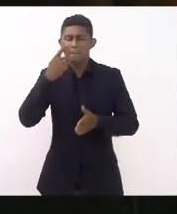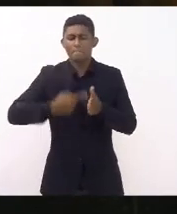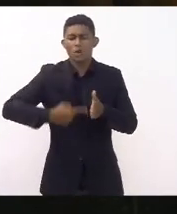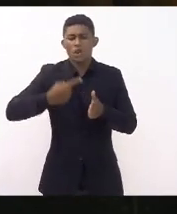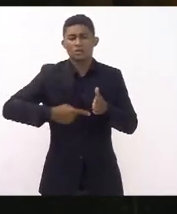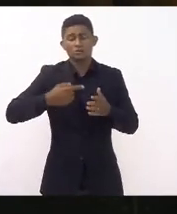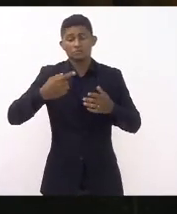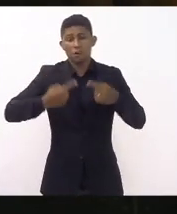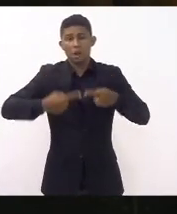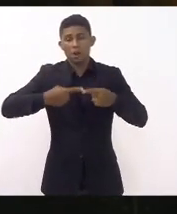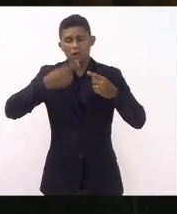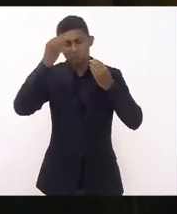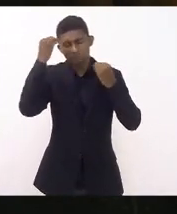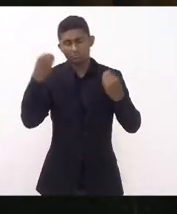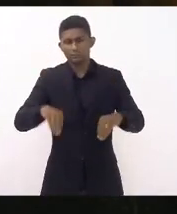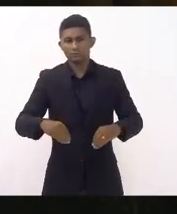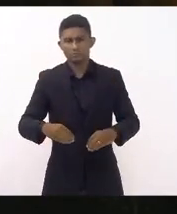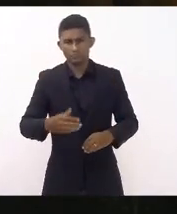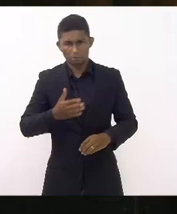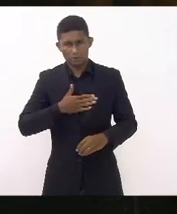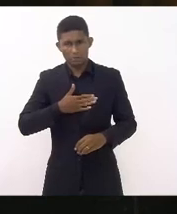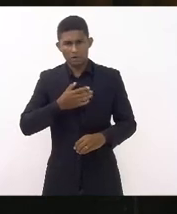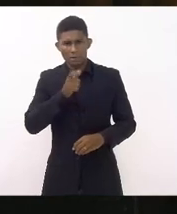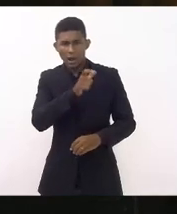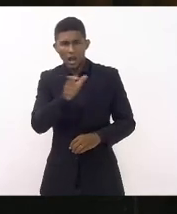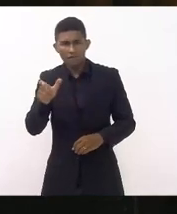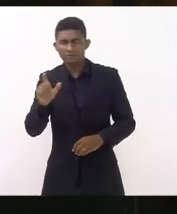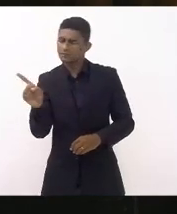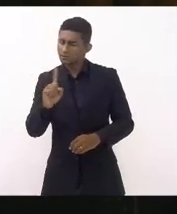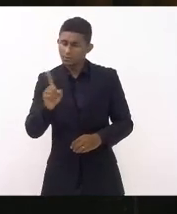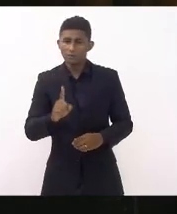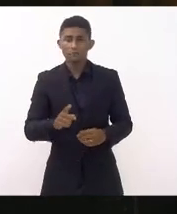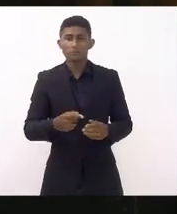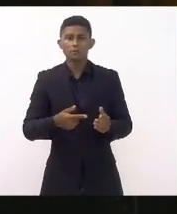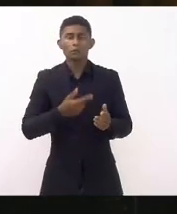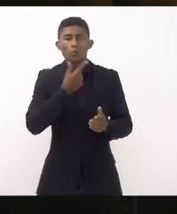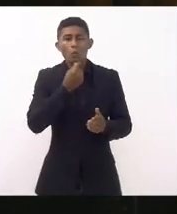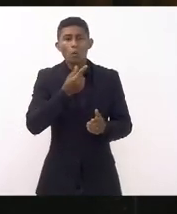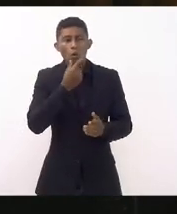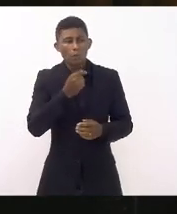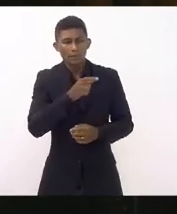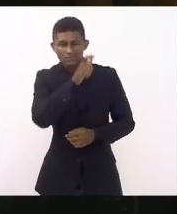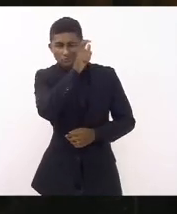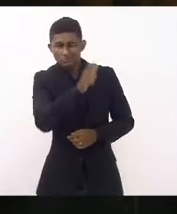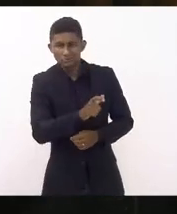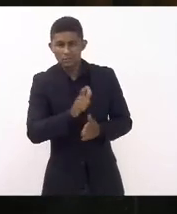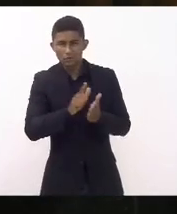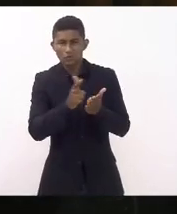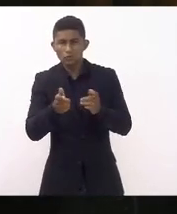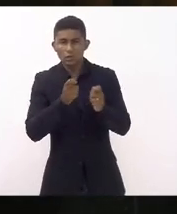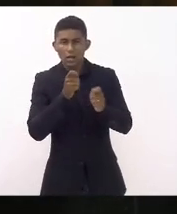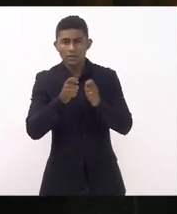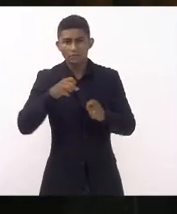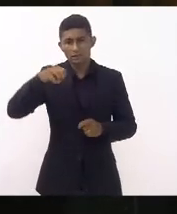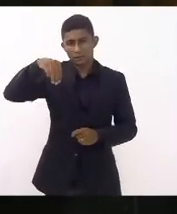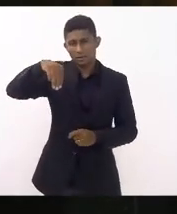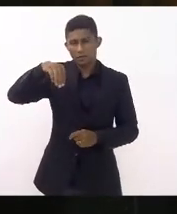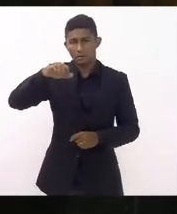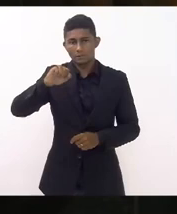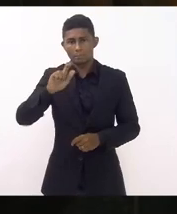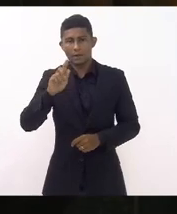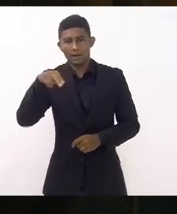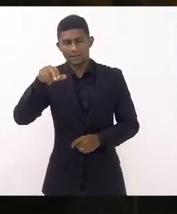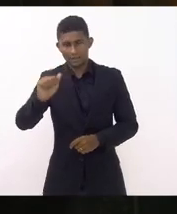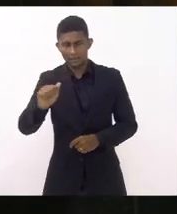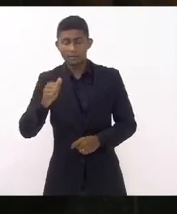Ju, são palavras do jornalista Magna Vita. Para você ver como isso já está sendo tão explícito que até